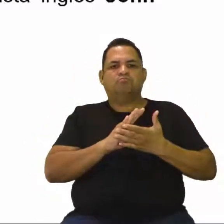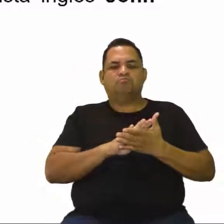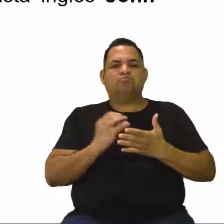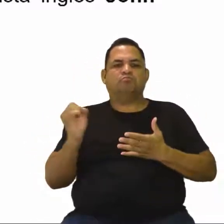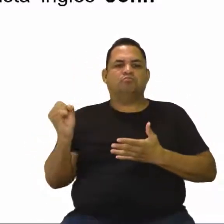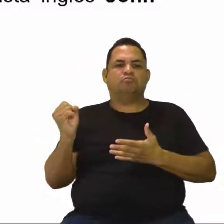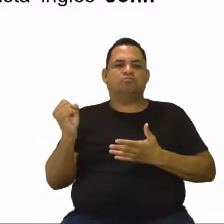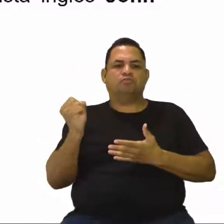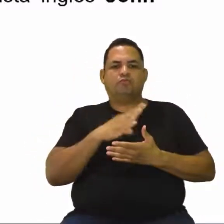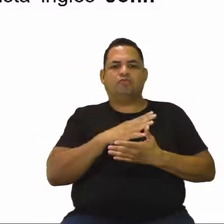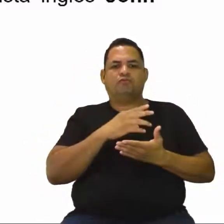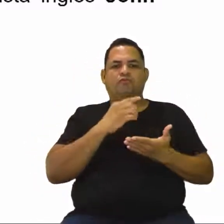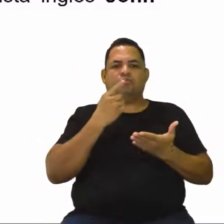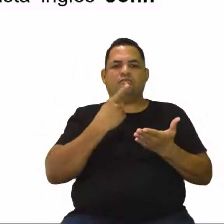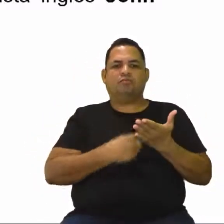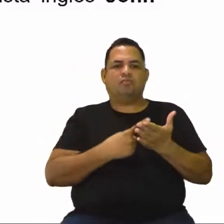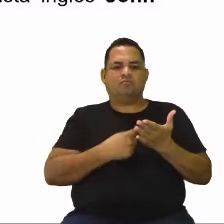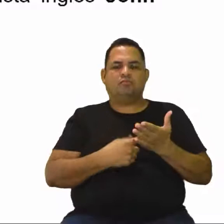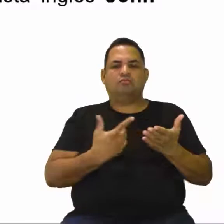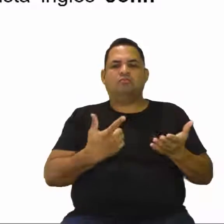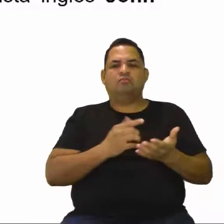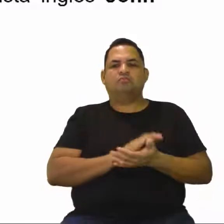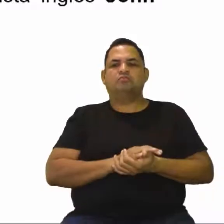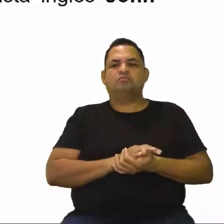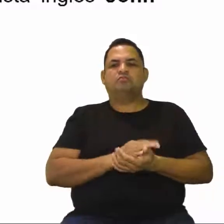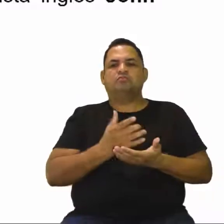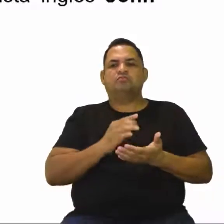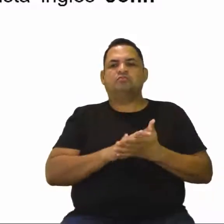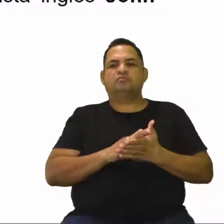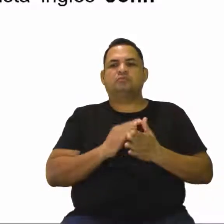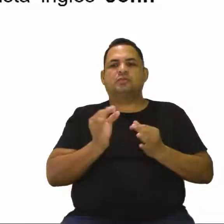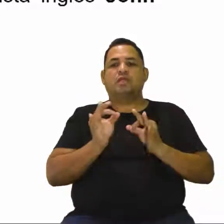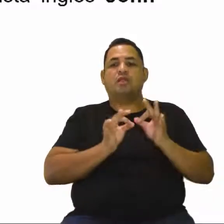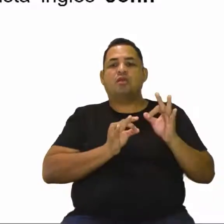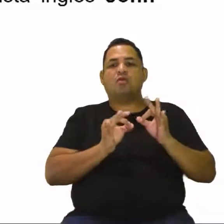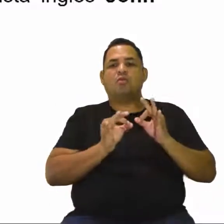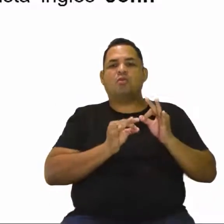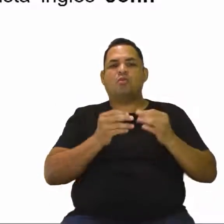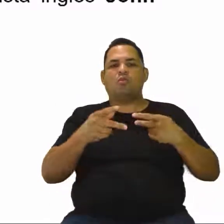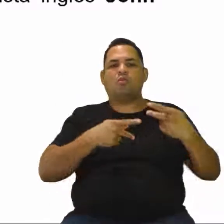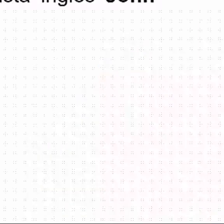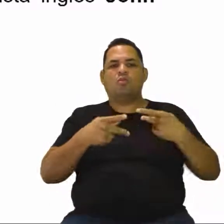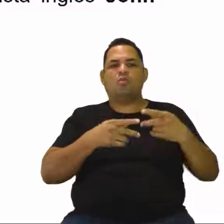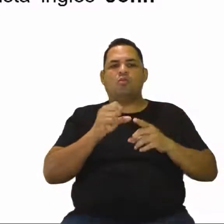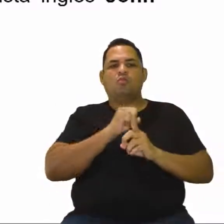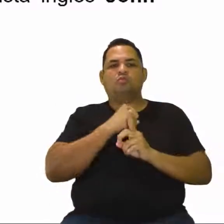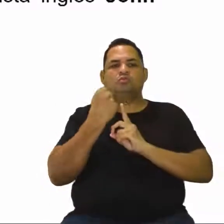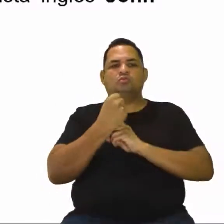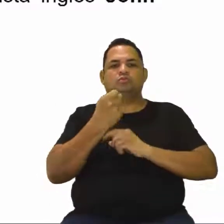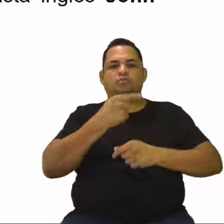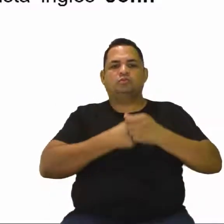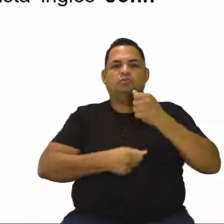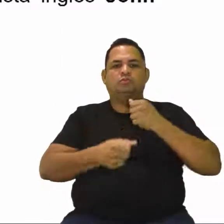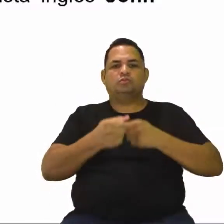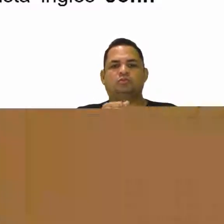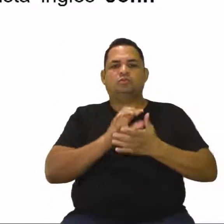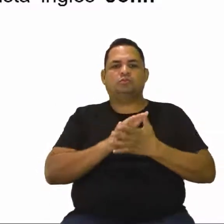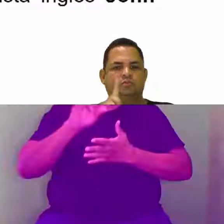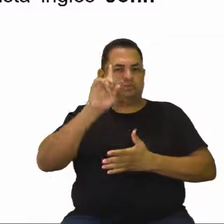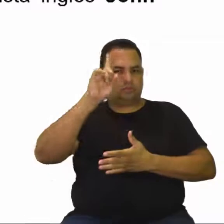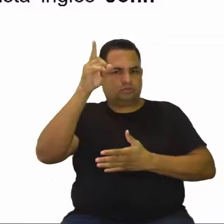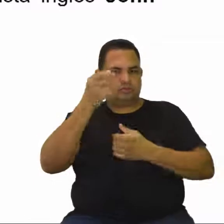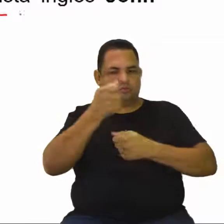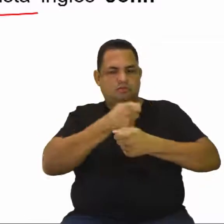como o New Deal, Novo Acordo. Tratava-se, porém, de um programa socioeconômico inspirado